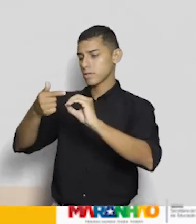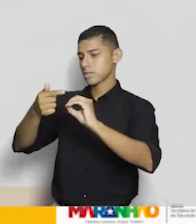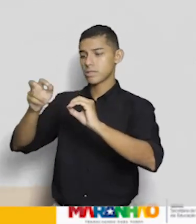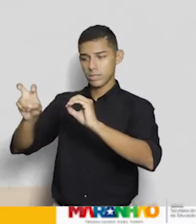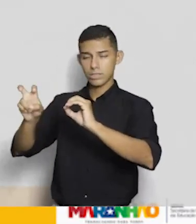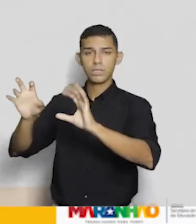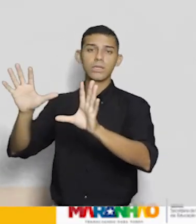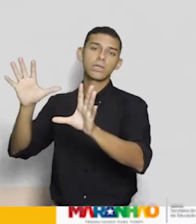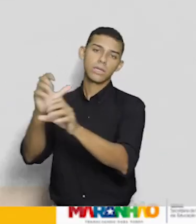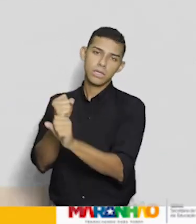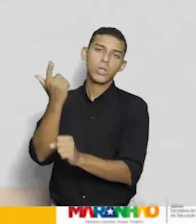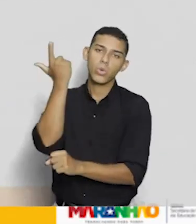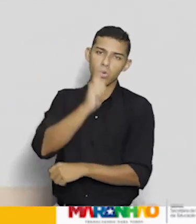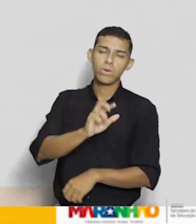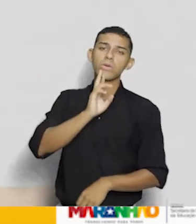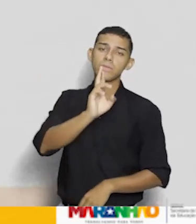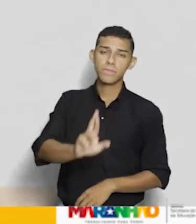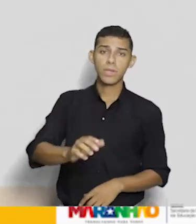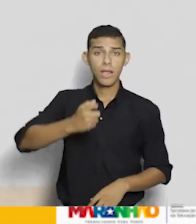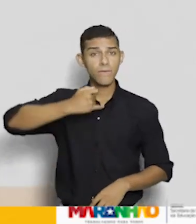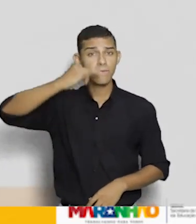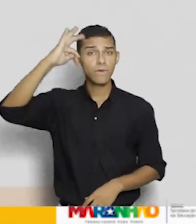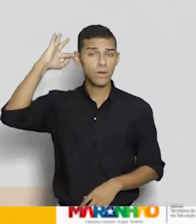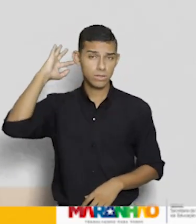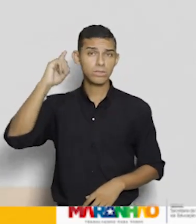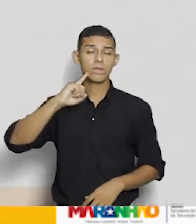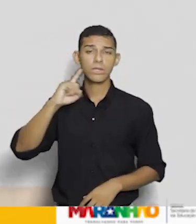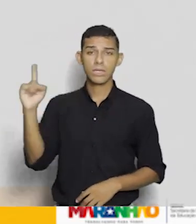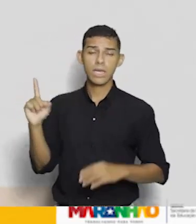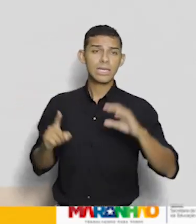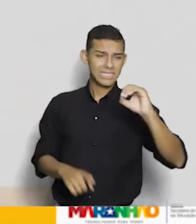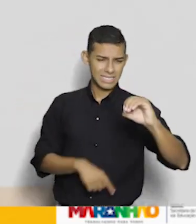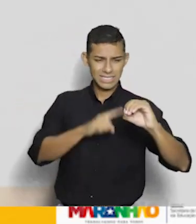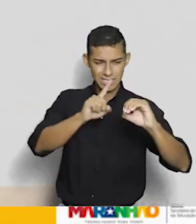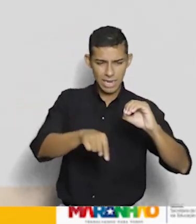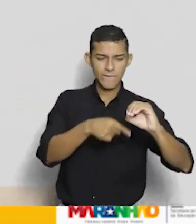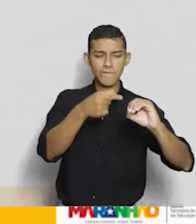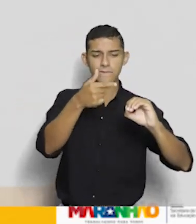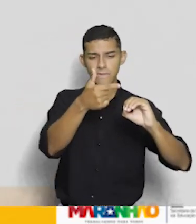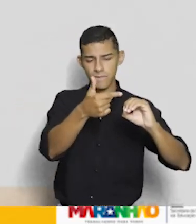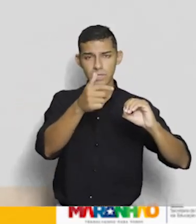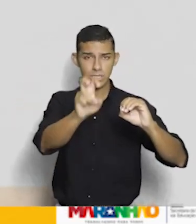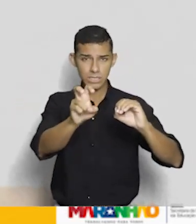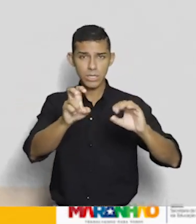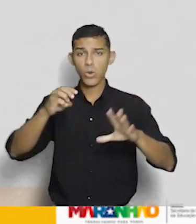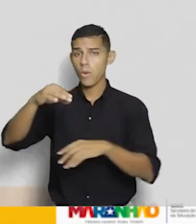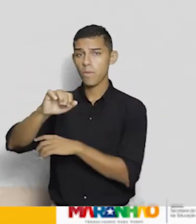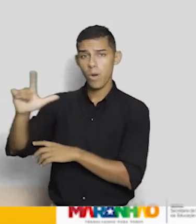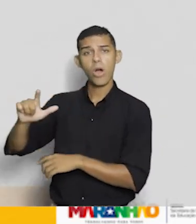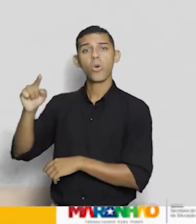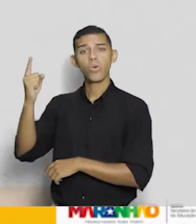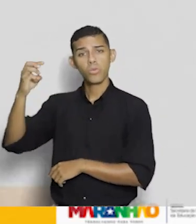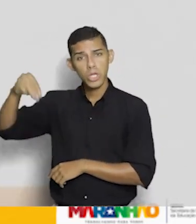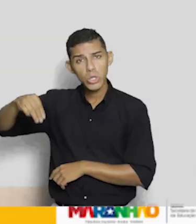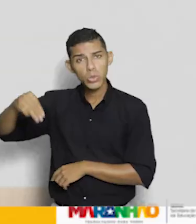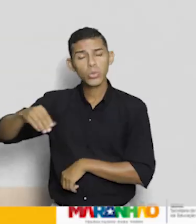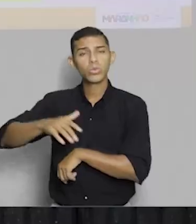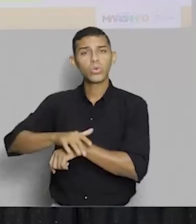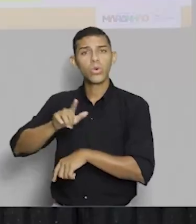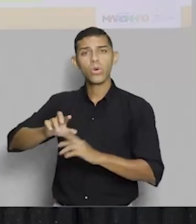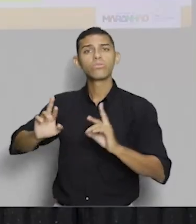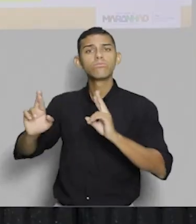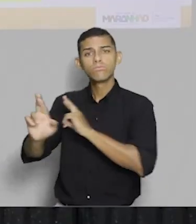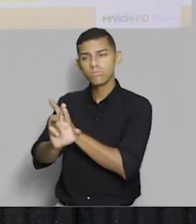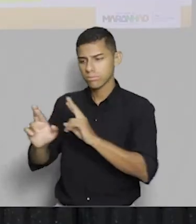0,75 então a velocidade vai ser de 0,25 mol por minuto com relação